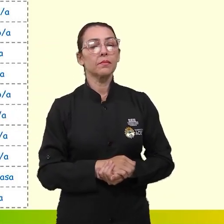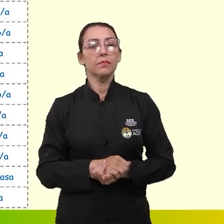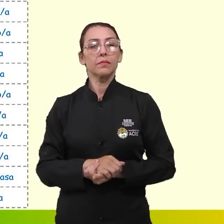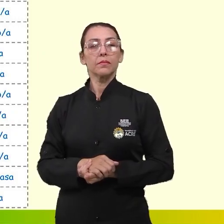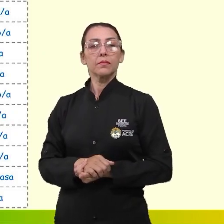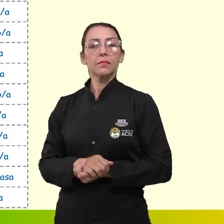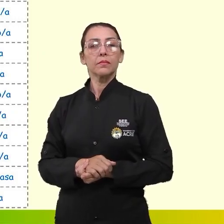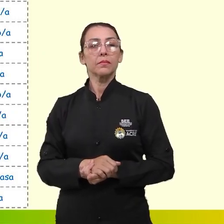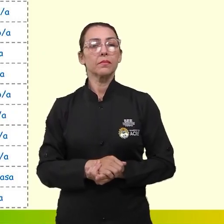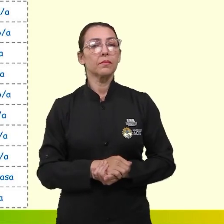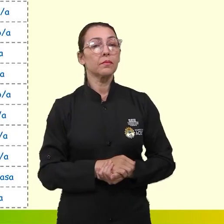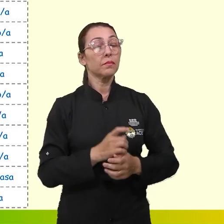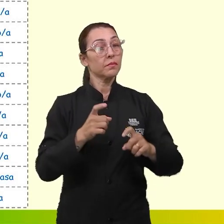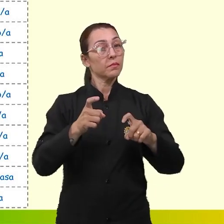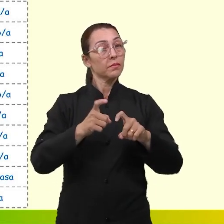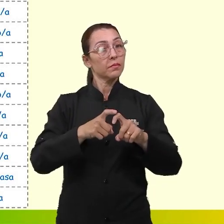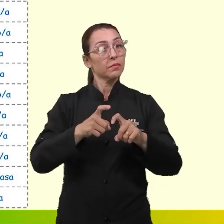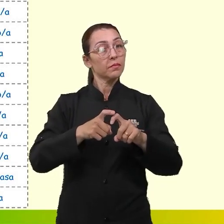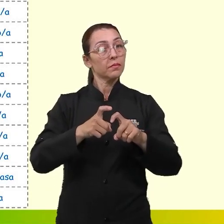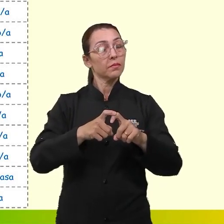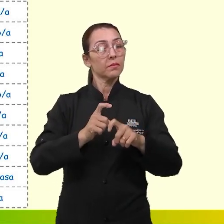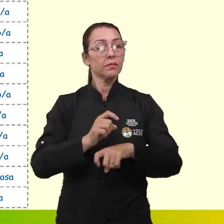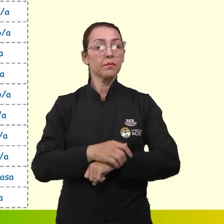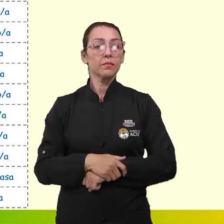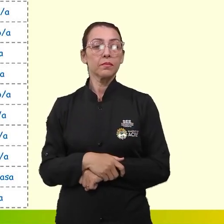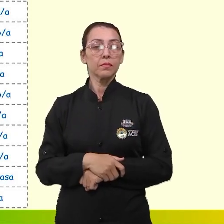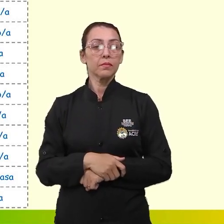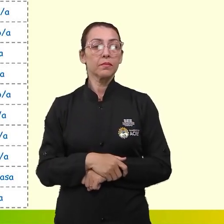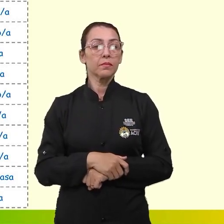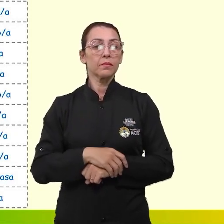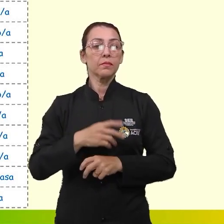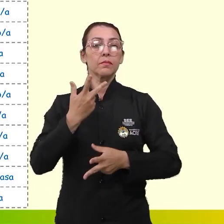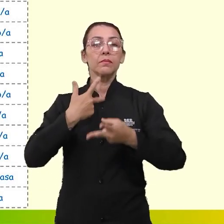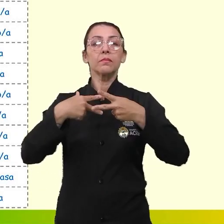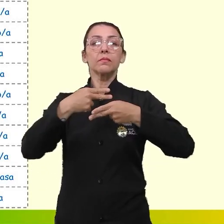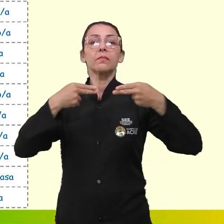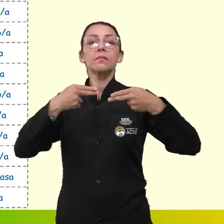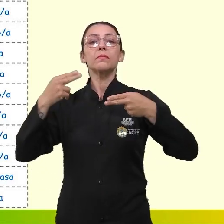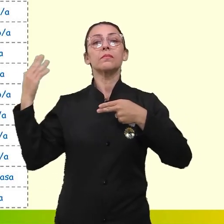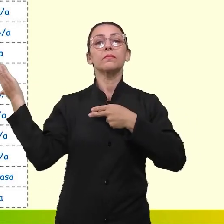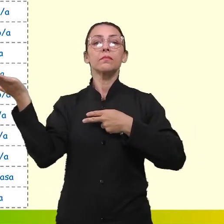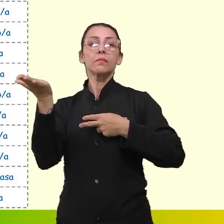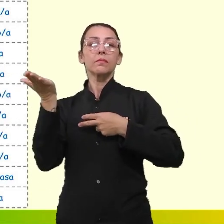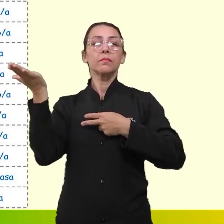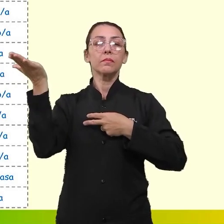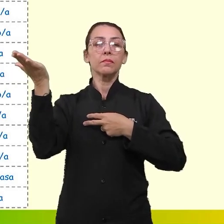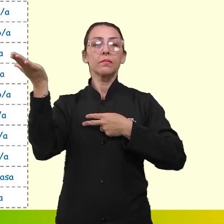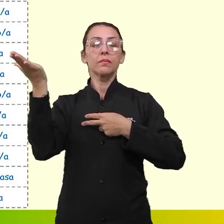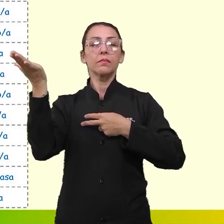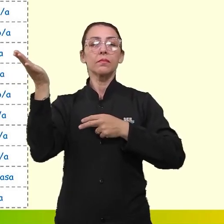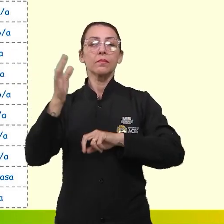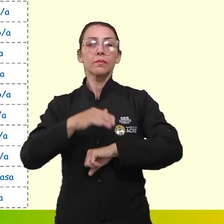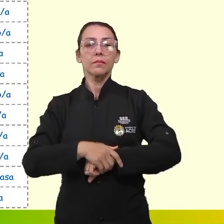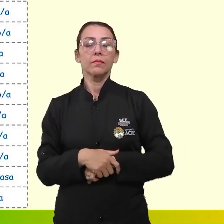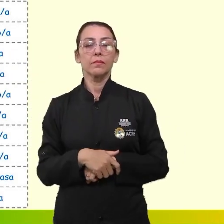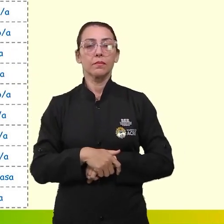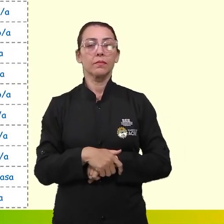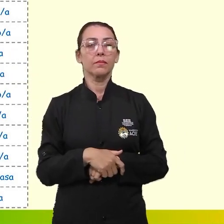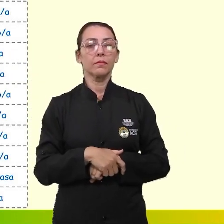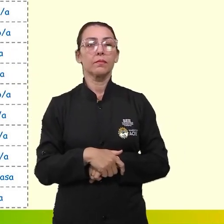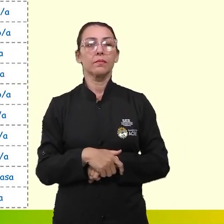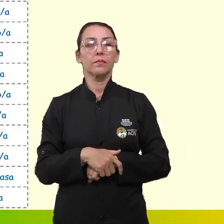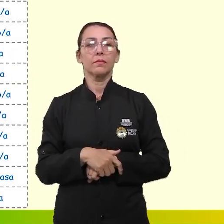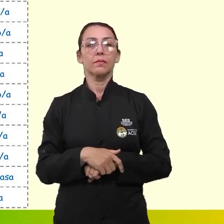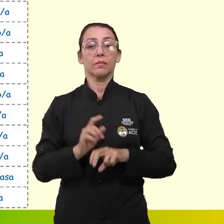temos la médica, que trabalha na medicina. El camareiro, que nós conhecemos como